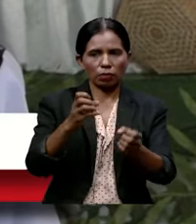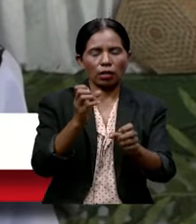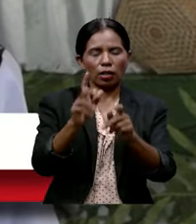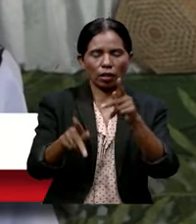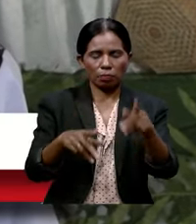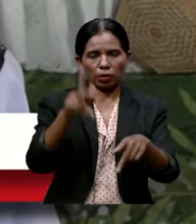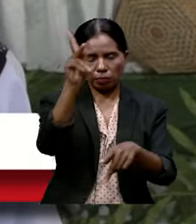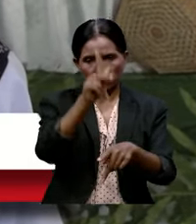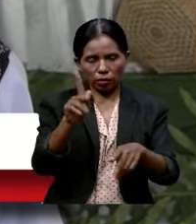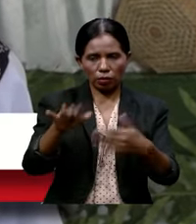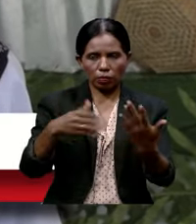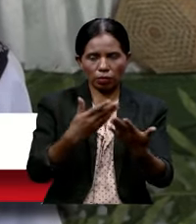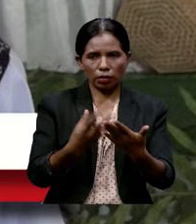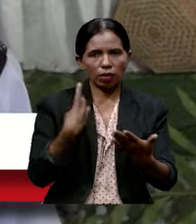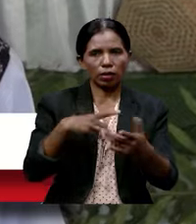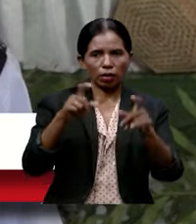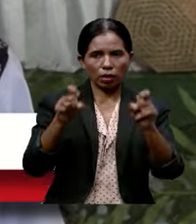sira. Ita tem halo